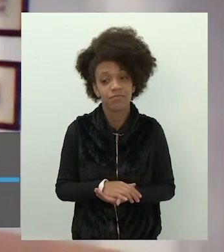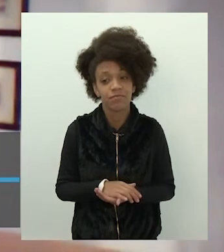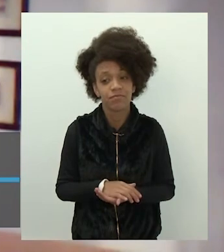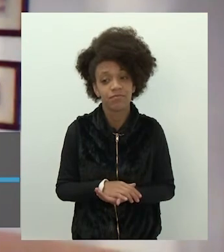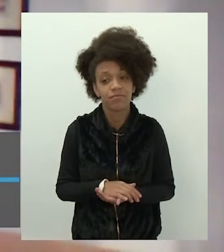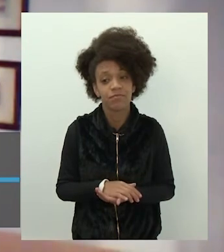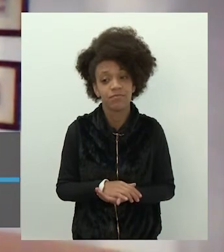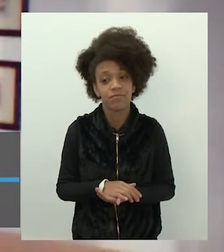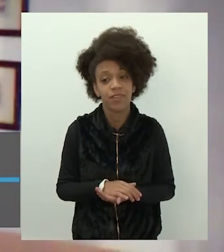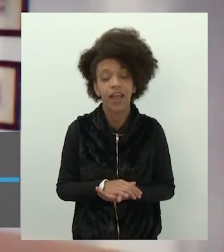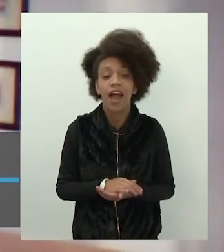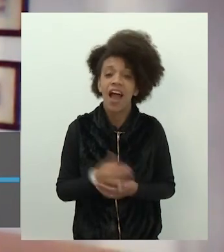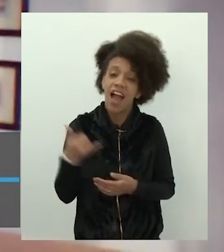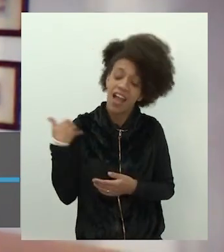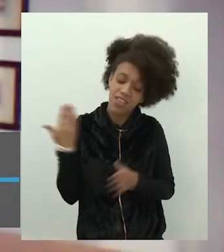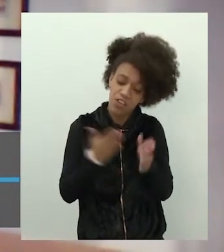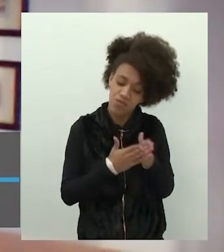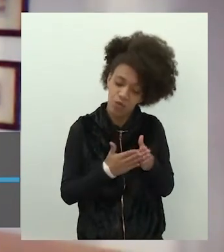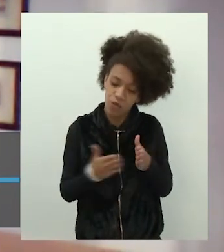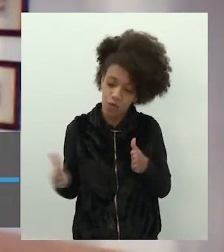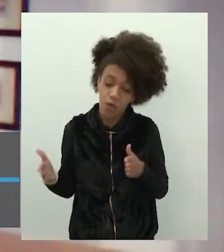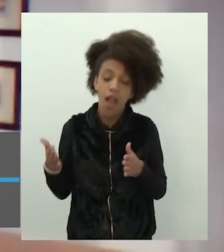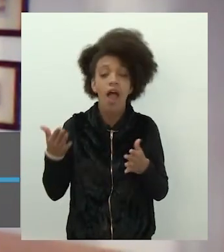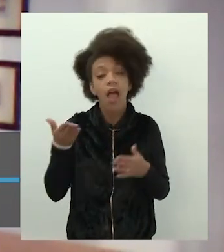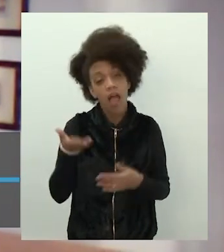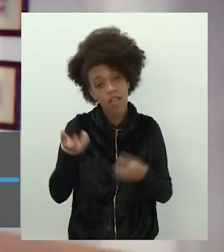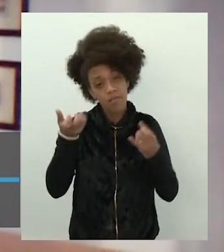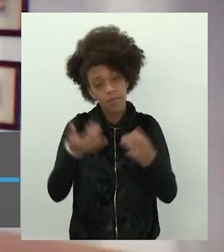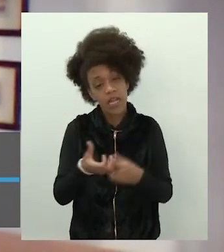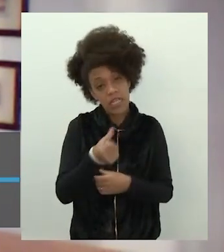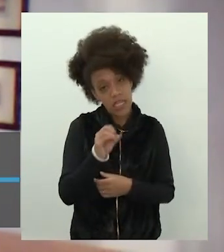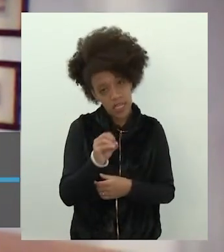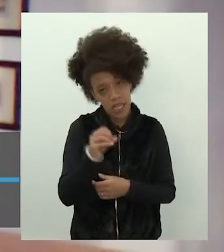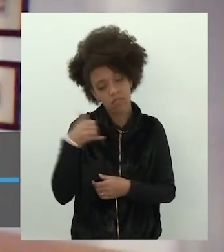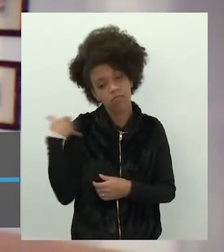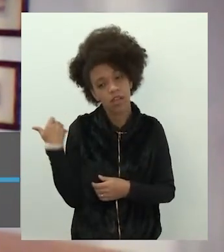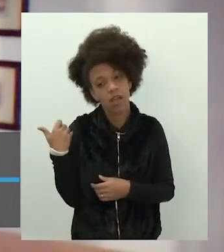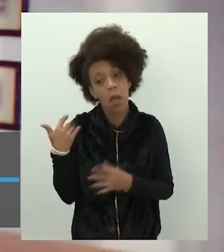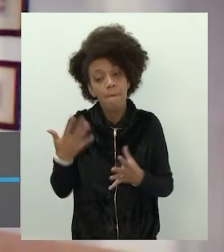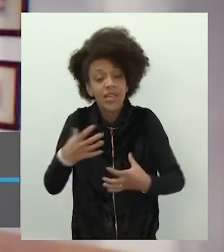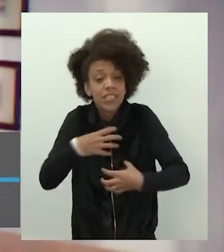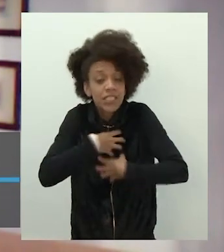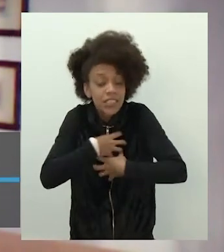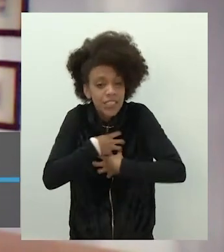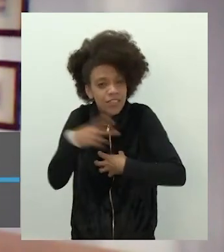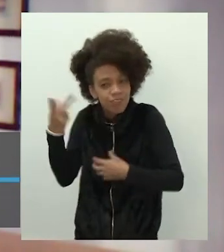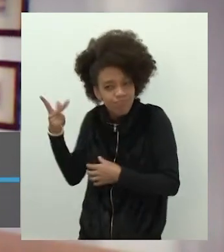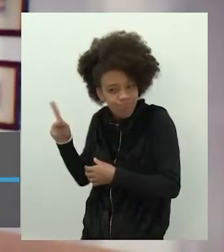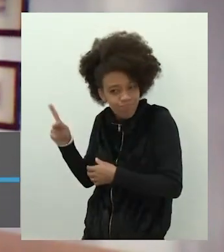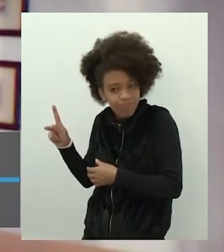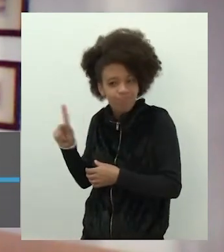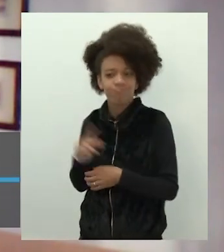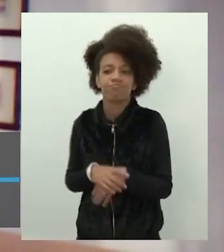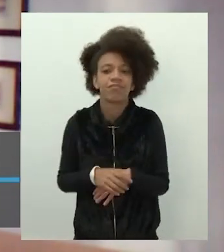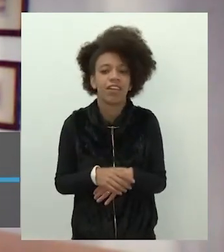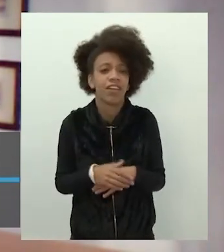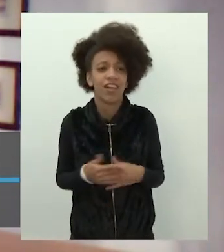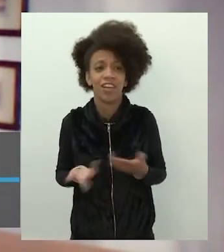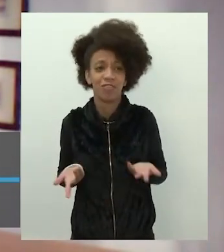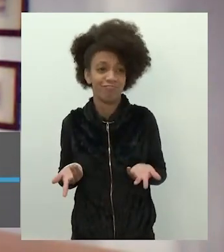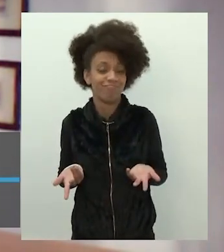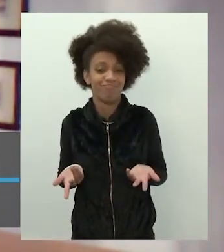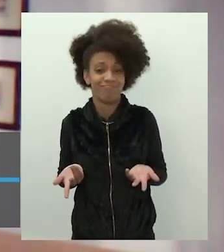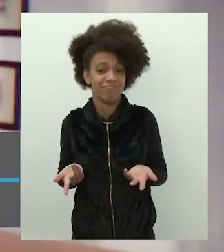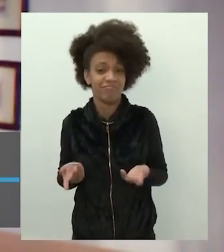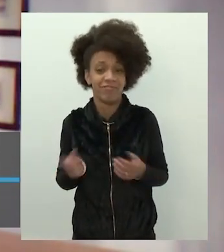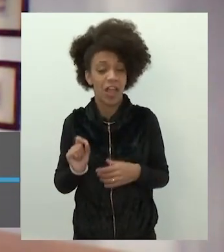A idade cronológica é essa que eu falei para vocês, 60 anos. A idade que eu sinto é o